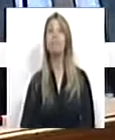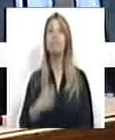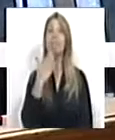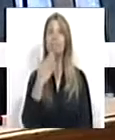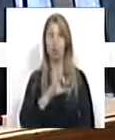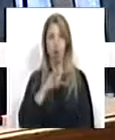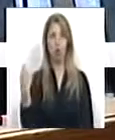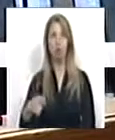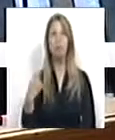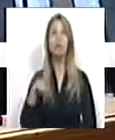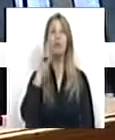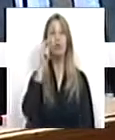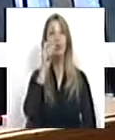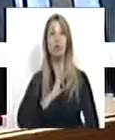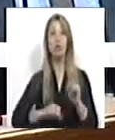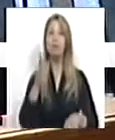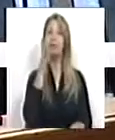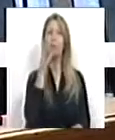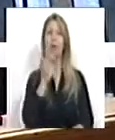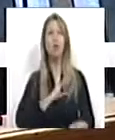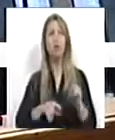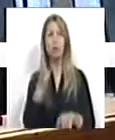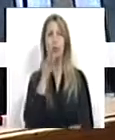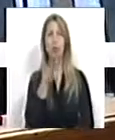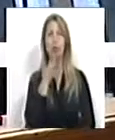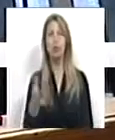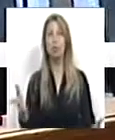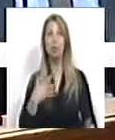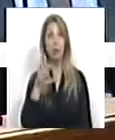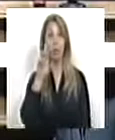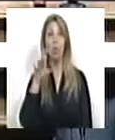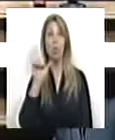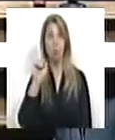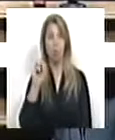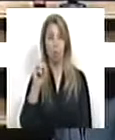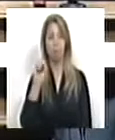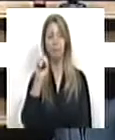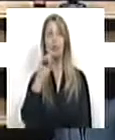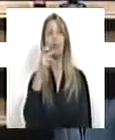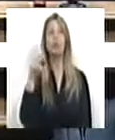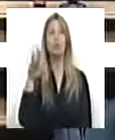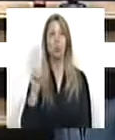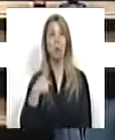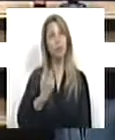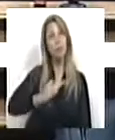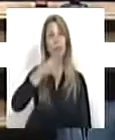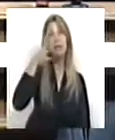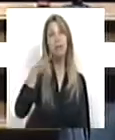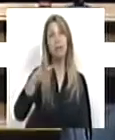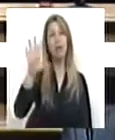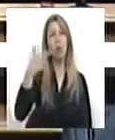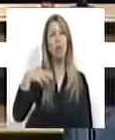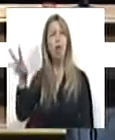Sr. Presidente, senhoras e senhores deputados, Sr. Deputado Hugo Soares, devo dizer que quando